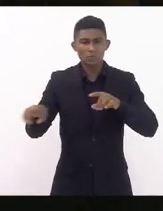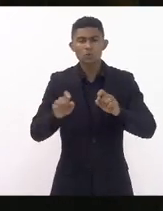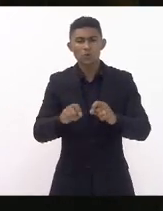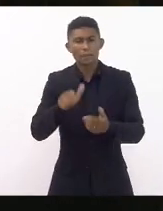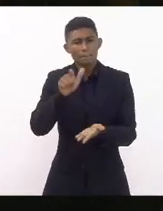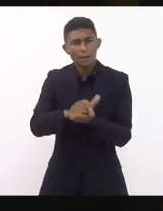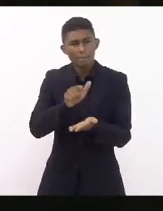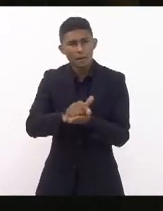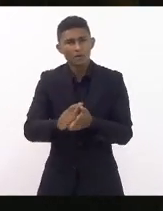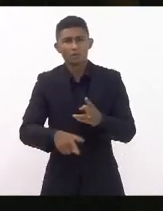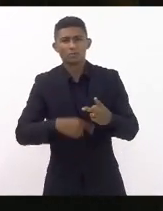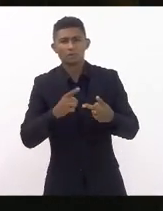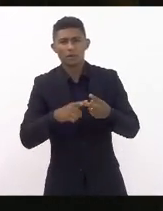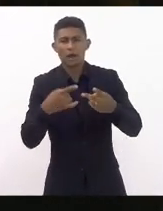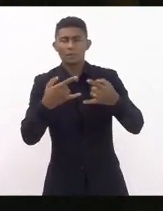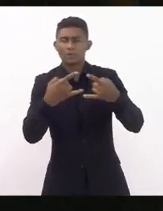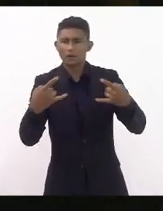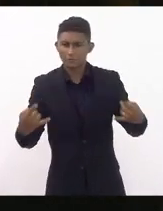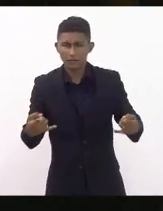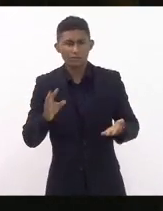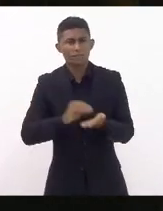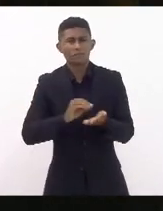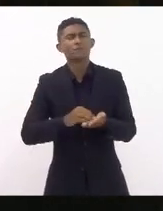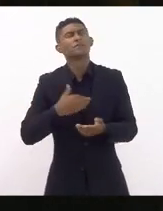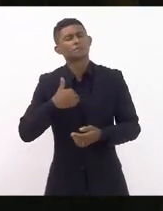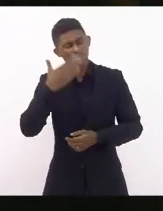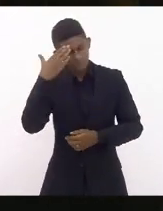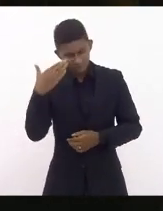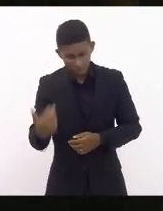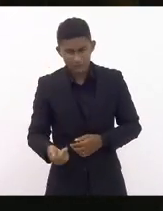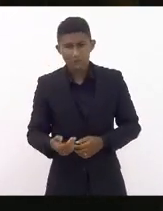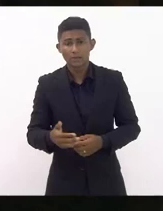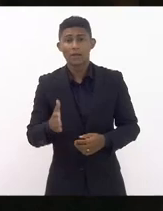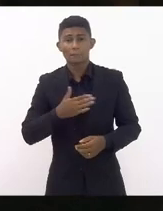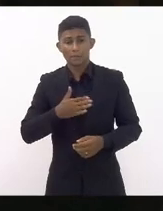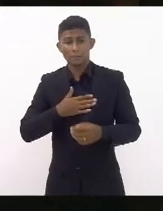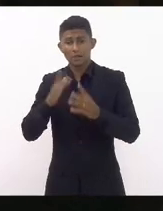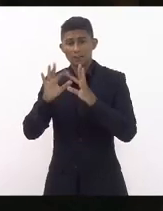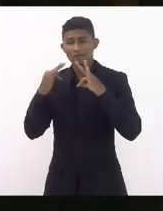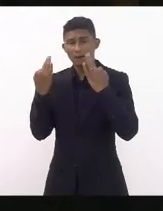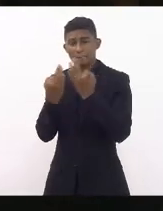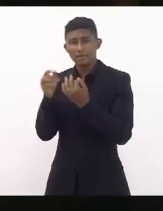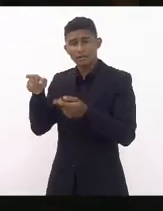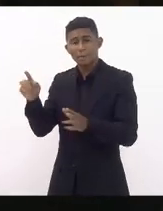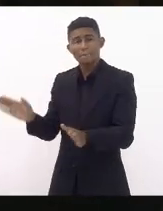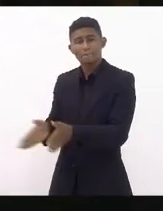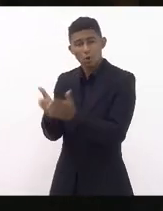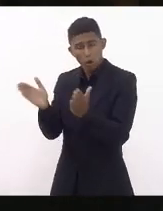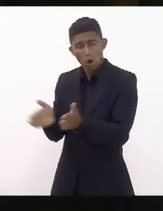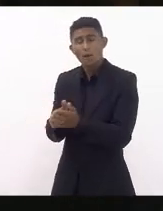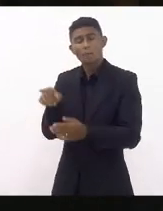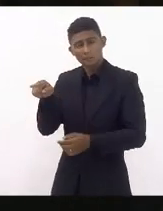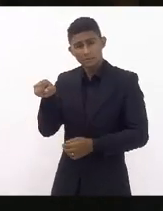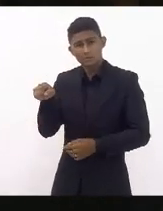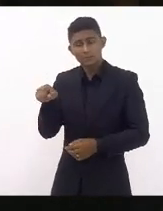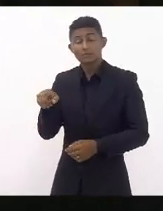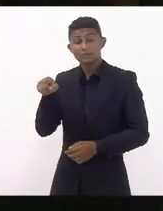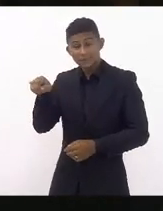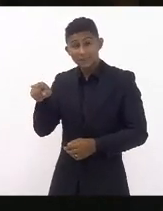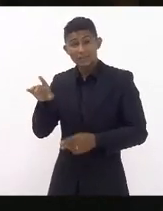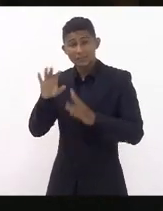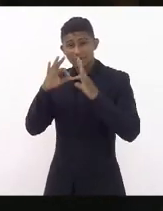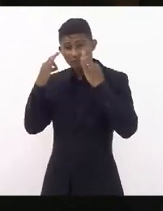eu sei o que é isso. Eu venho de uma família muito pobre, onde os absorventes, senhor presidente, eram improvisados